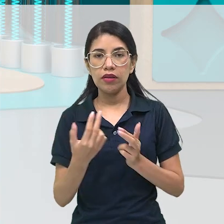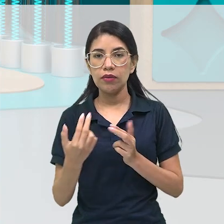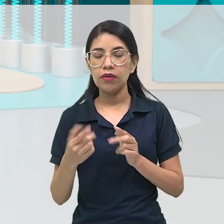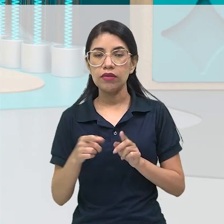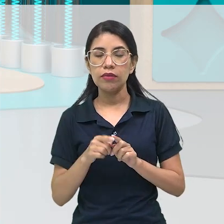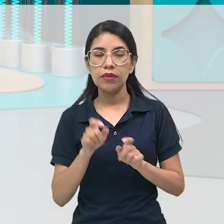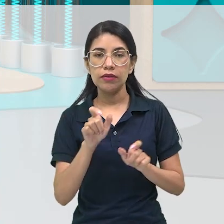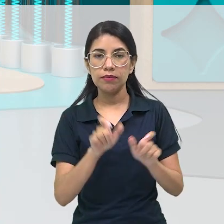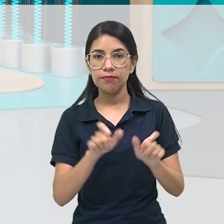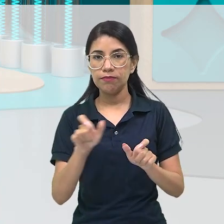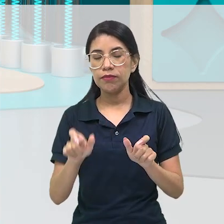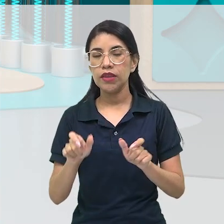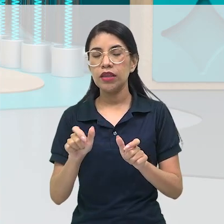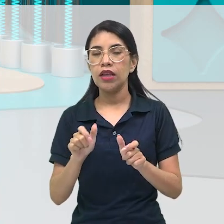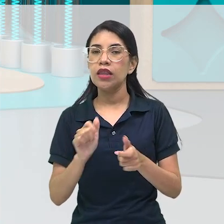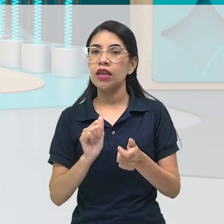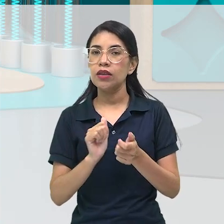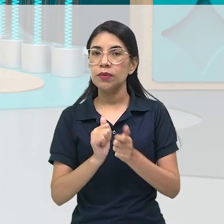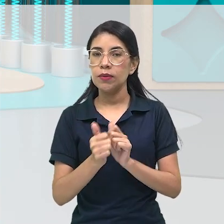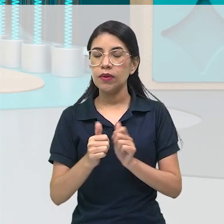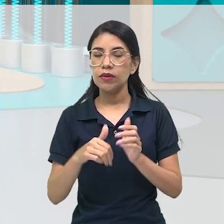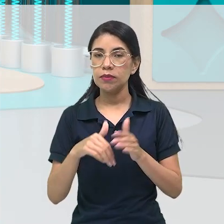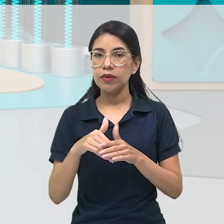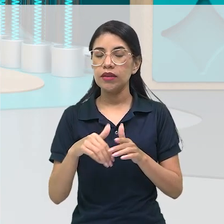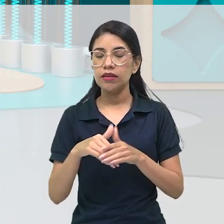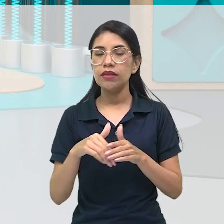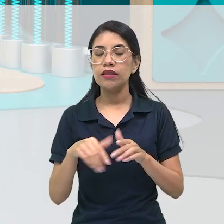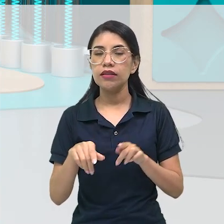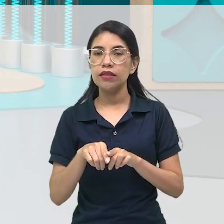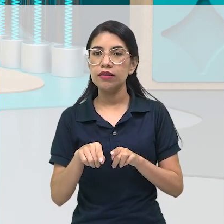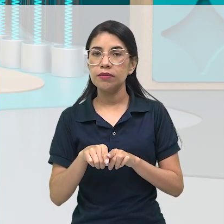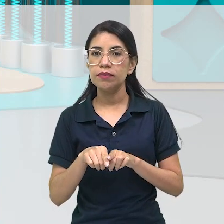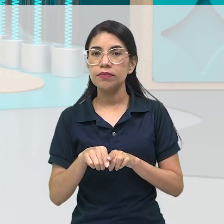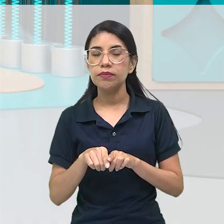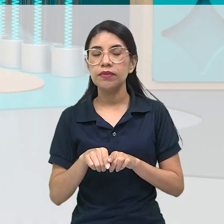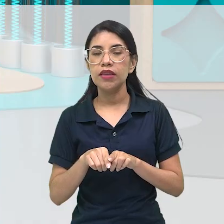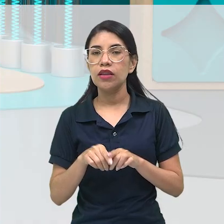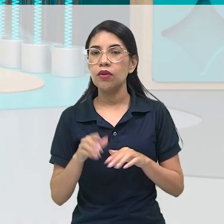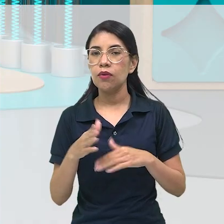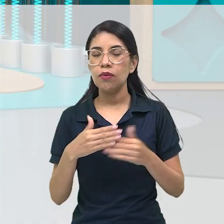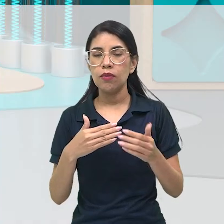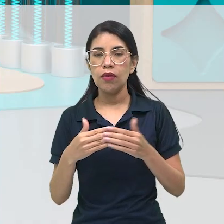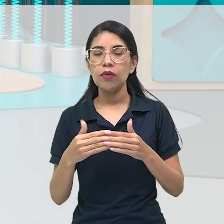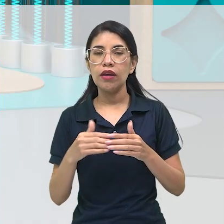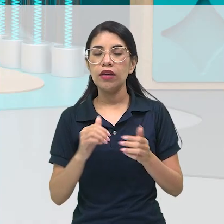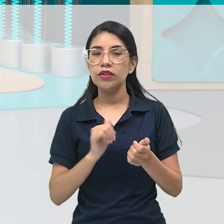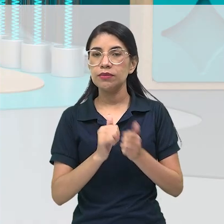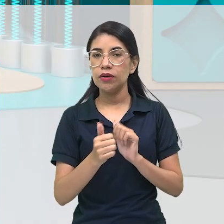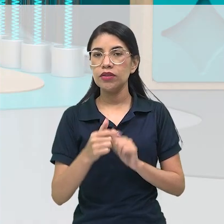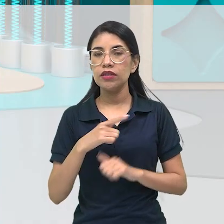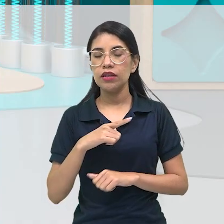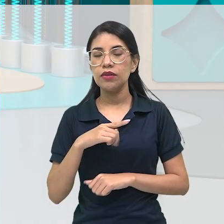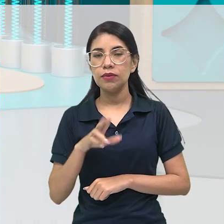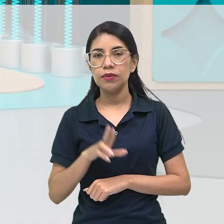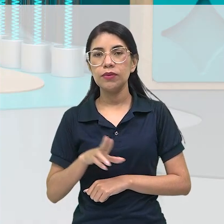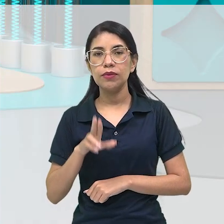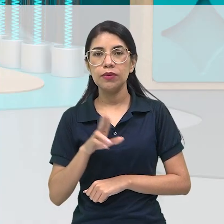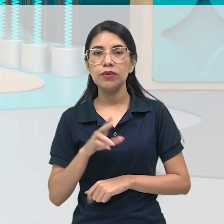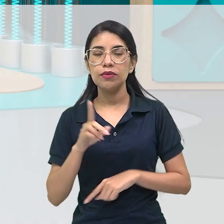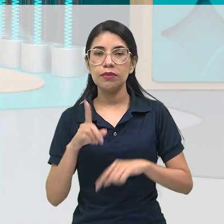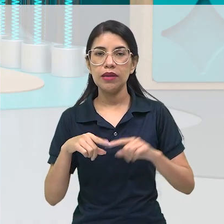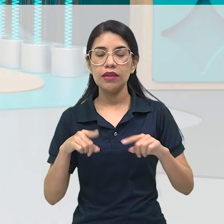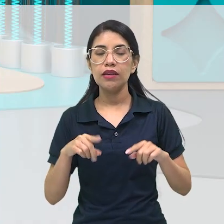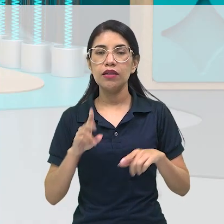dos jogadores. Isso daí é de praxe, todo esporte tem, né? Todo lugar tem o uso do